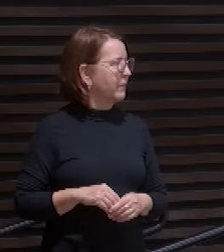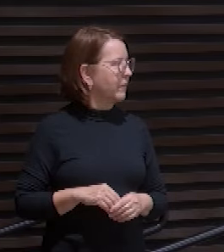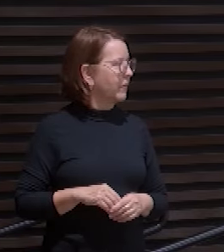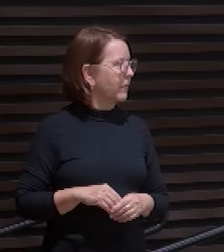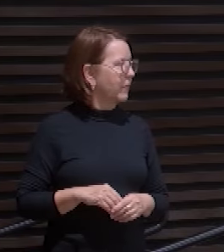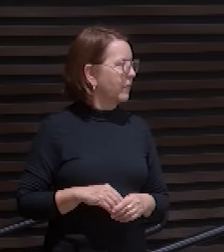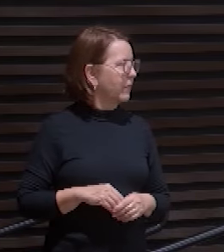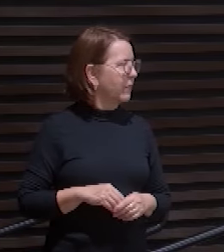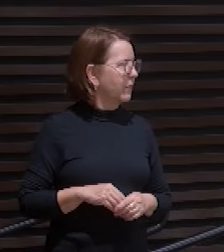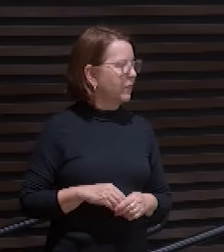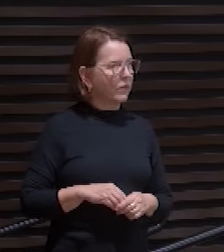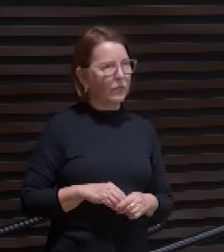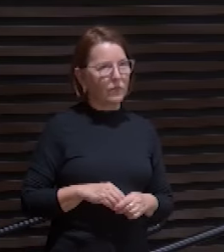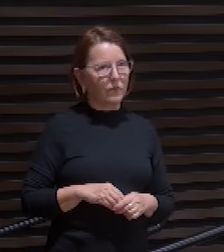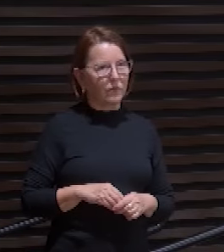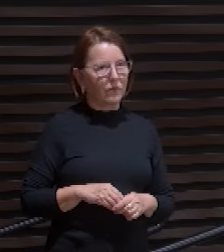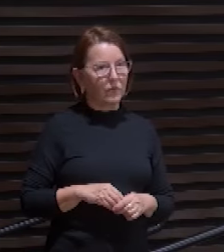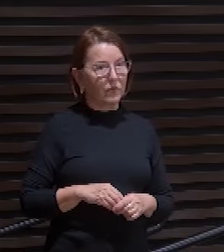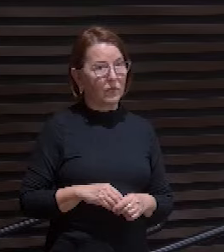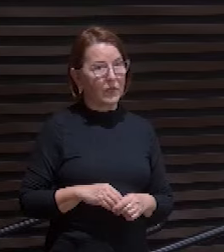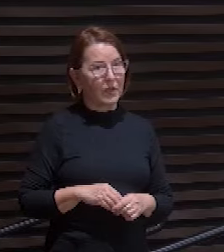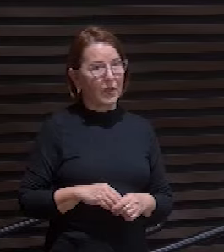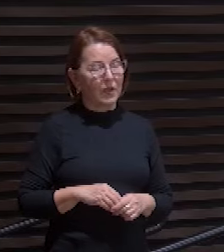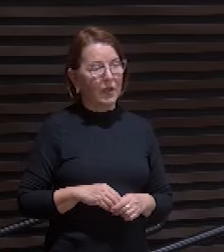falou para ler uma vez, ele lê uma vez por mês.